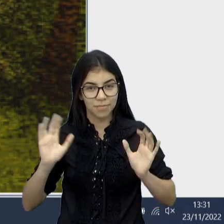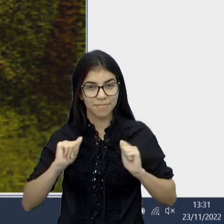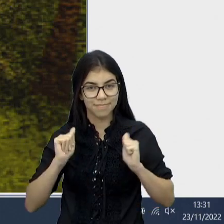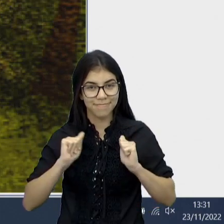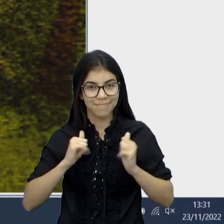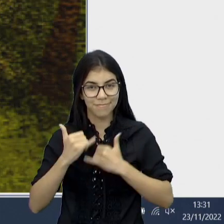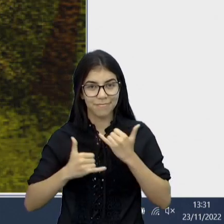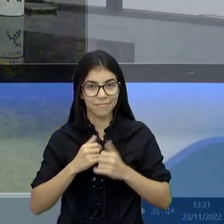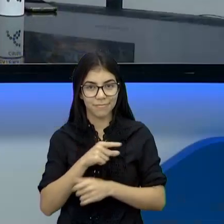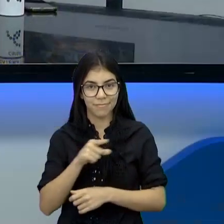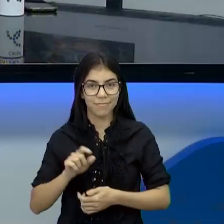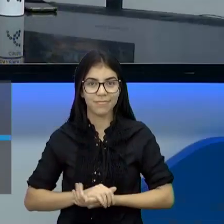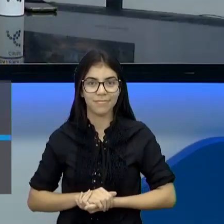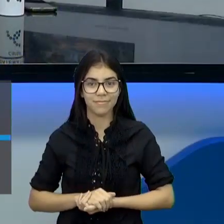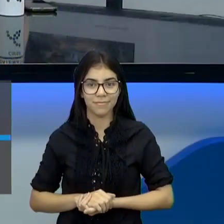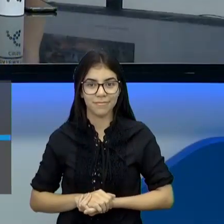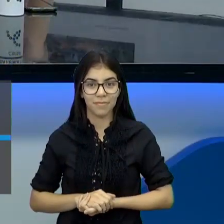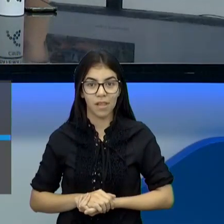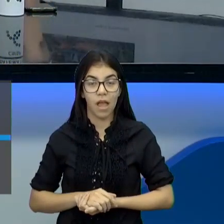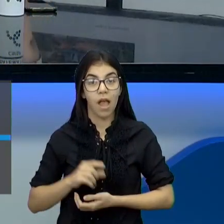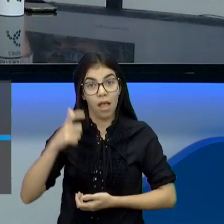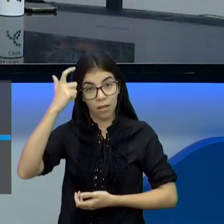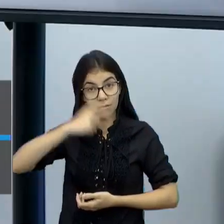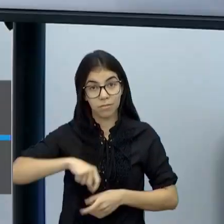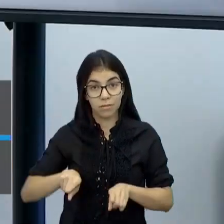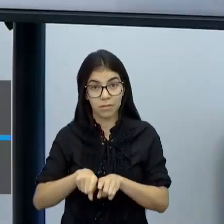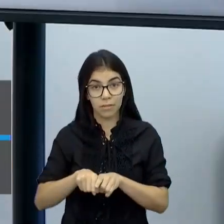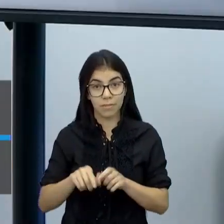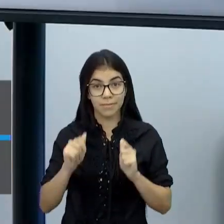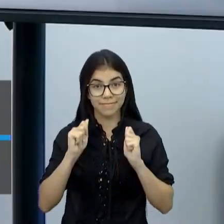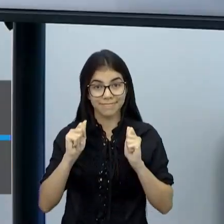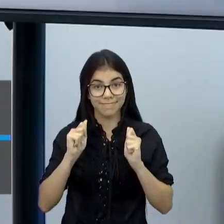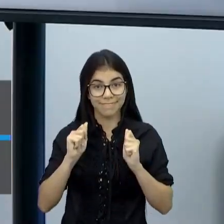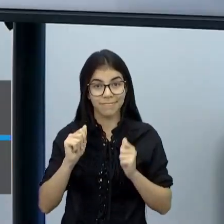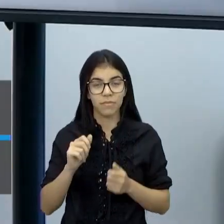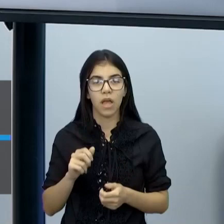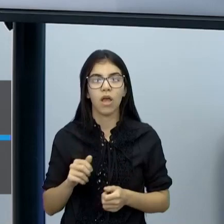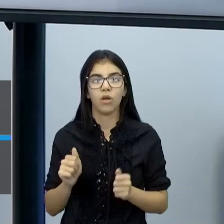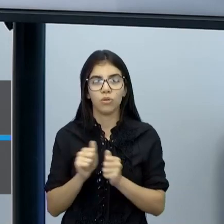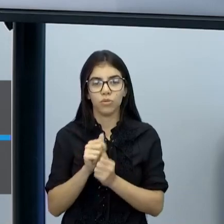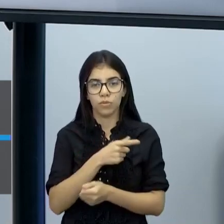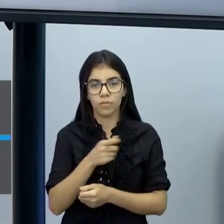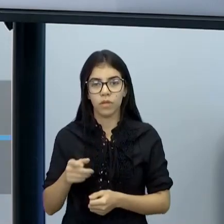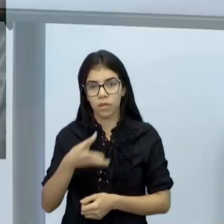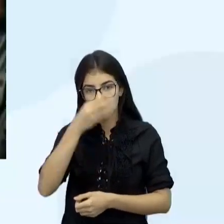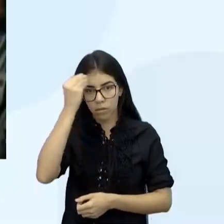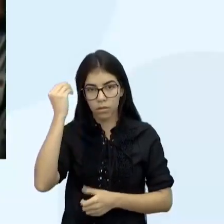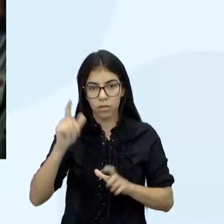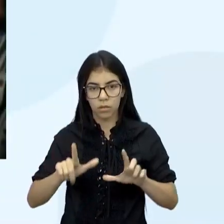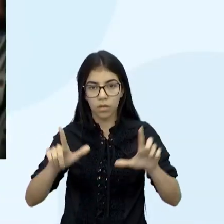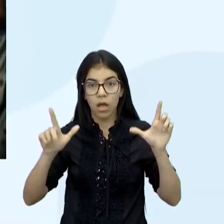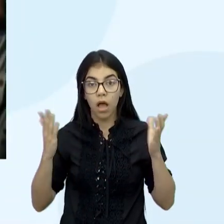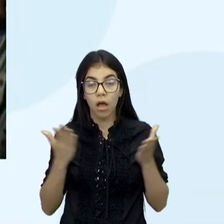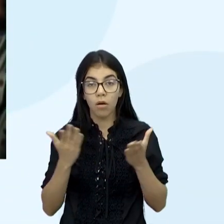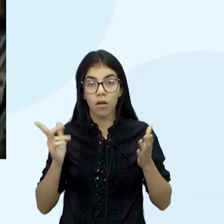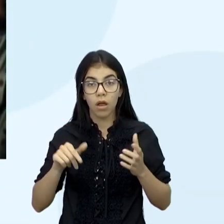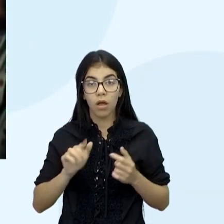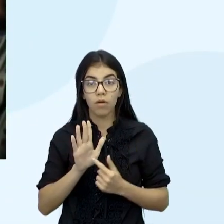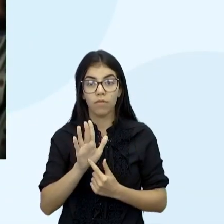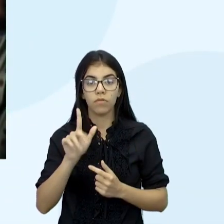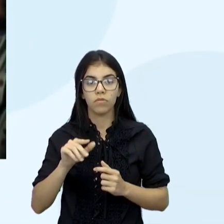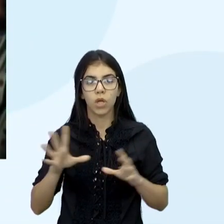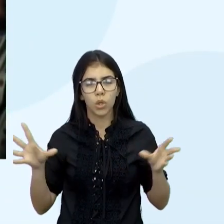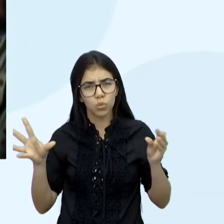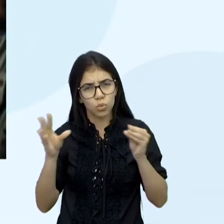Tchau, adorei brincar com você. Eu também adorei brincar com você. Então, só mostrando aqui a tela para vocês. Não esqueçam, agora é com você. Faça uma síntese